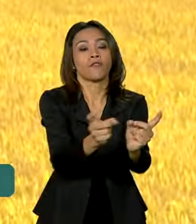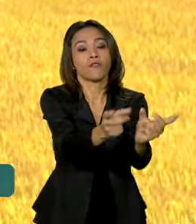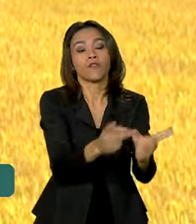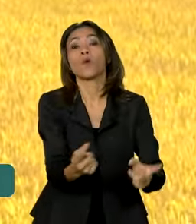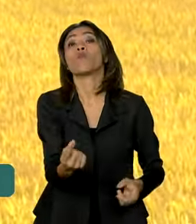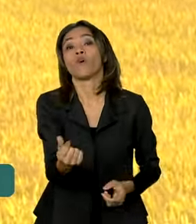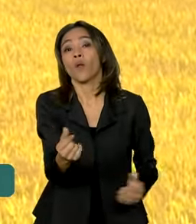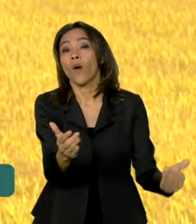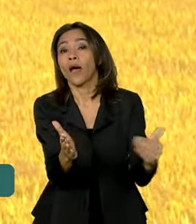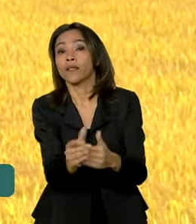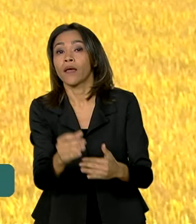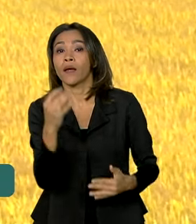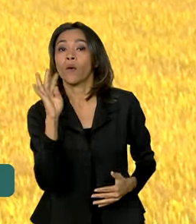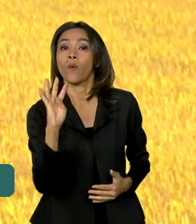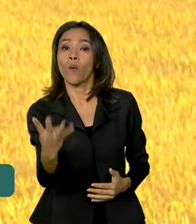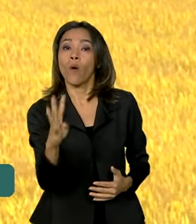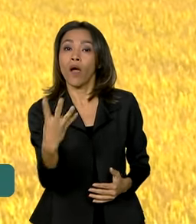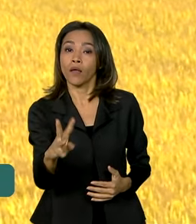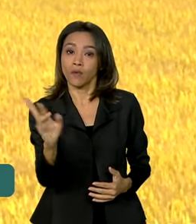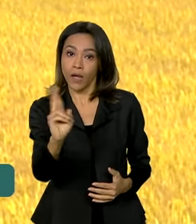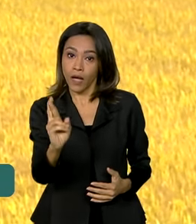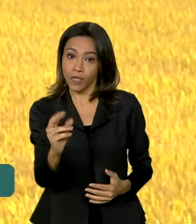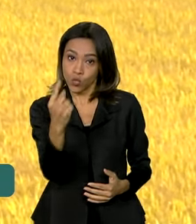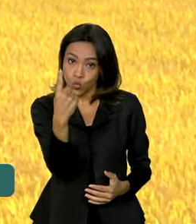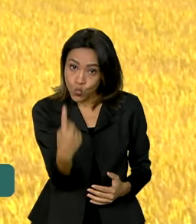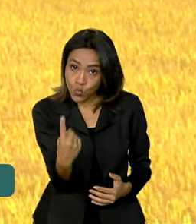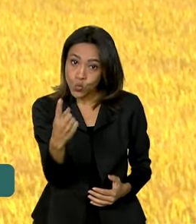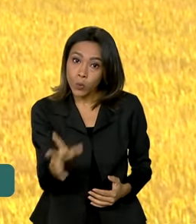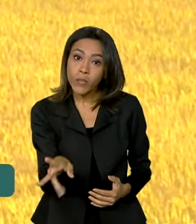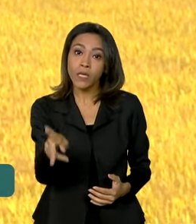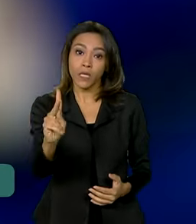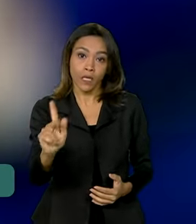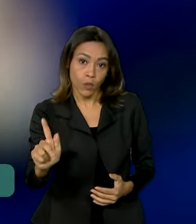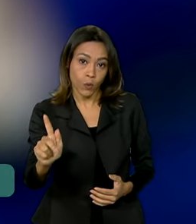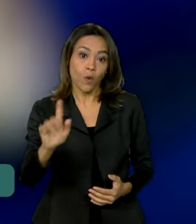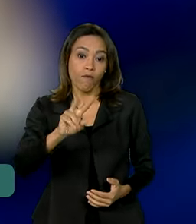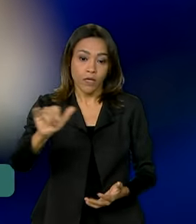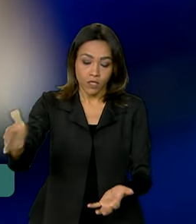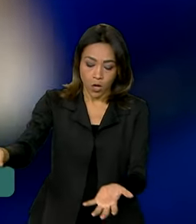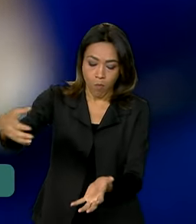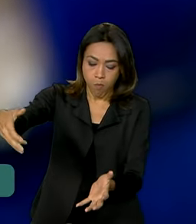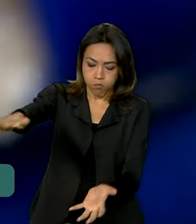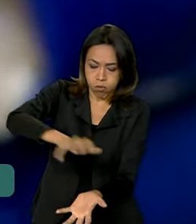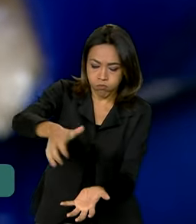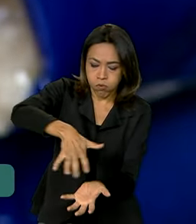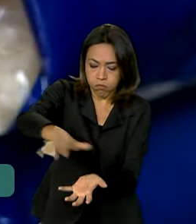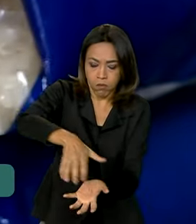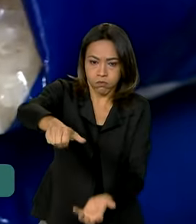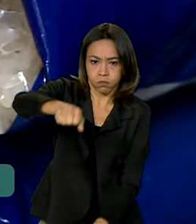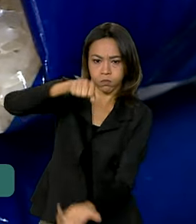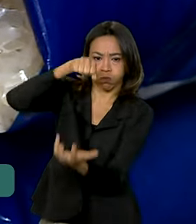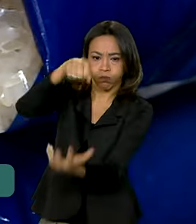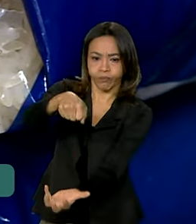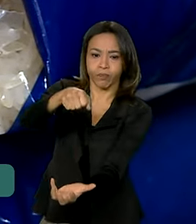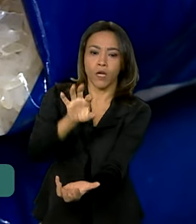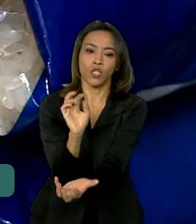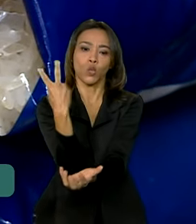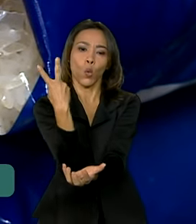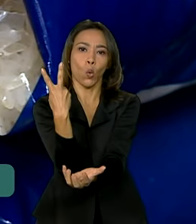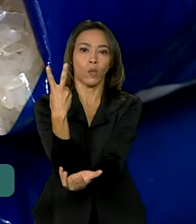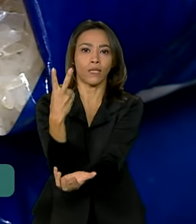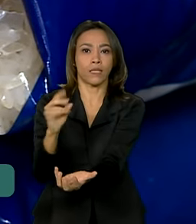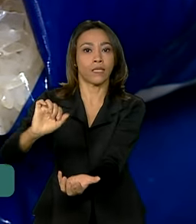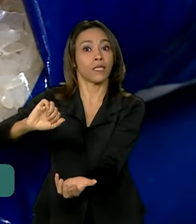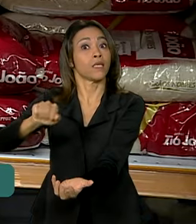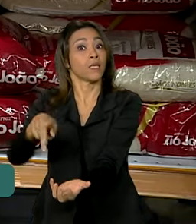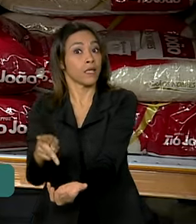no máximo r$ 4 o kg o cereal deverá ser empacotado em embalagem de 2 kg